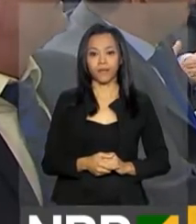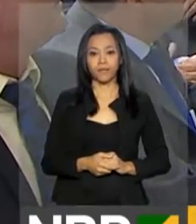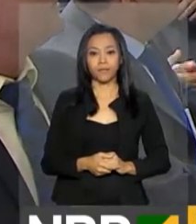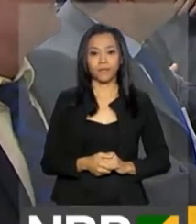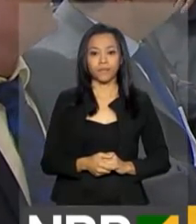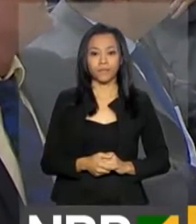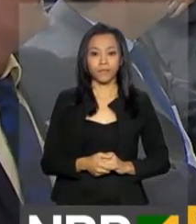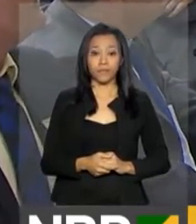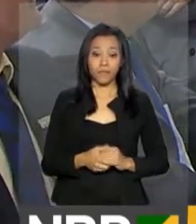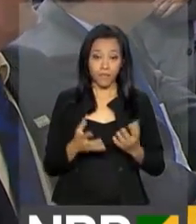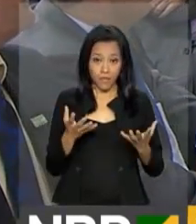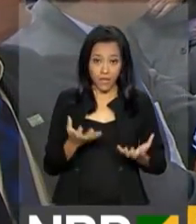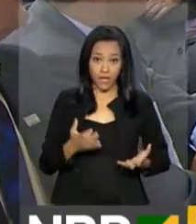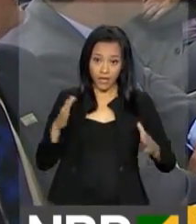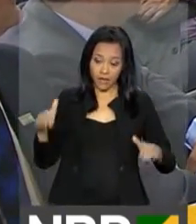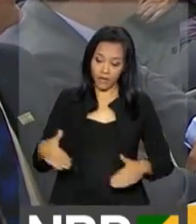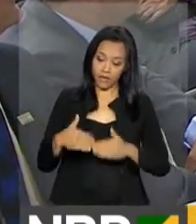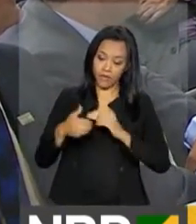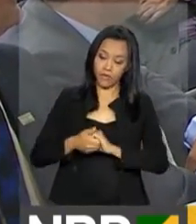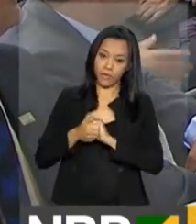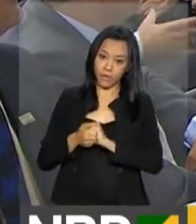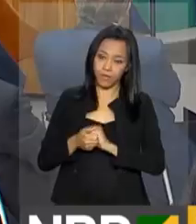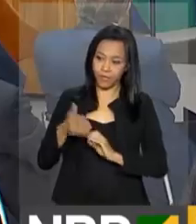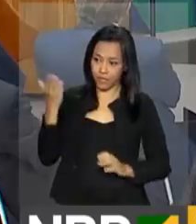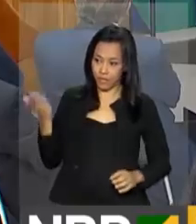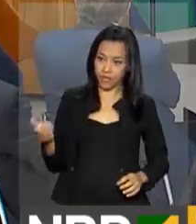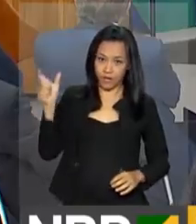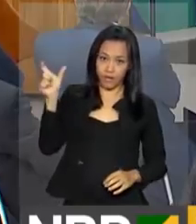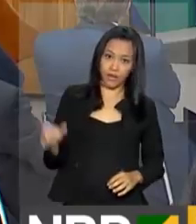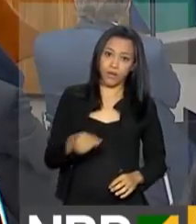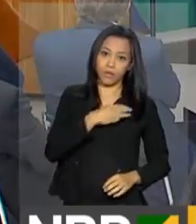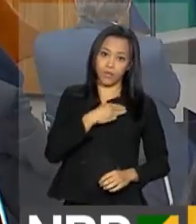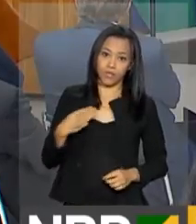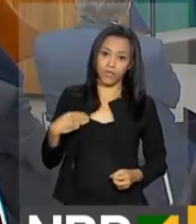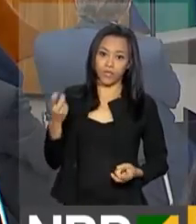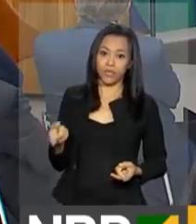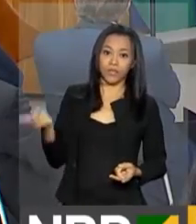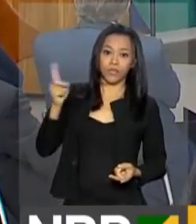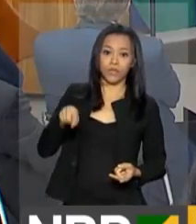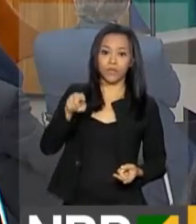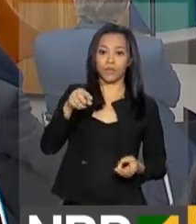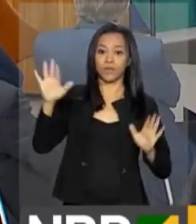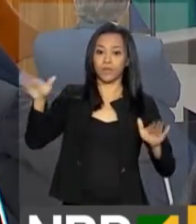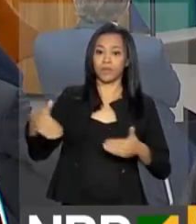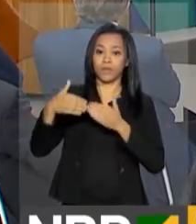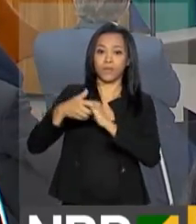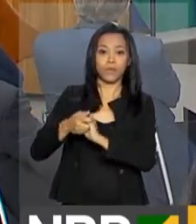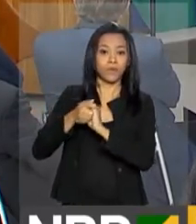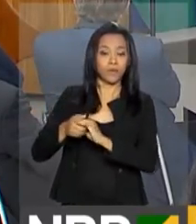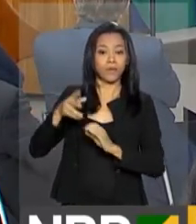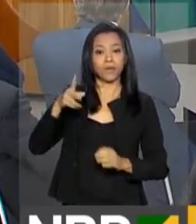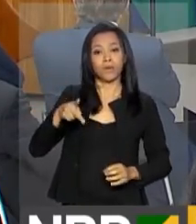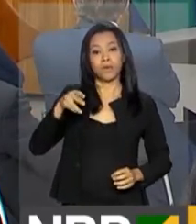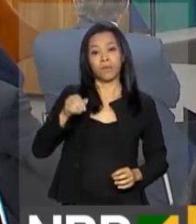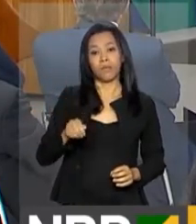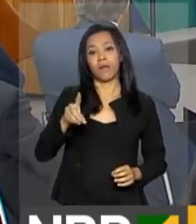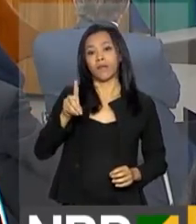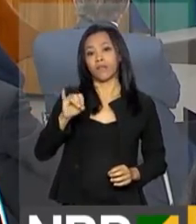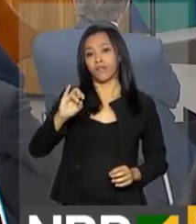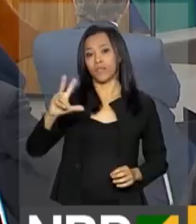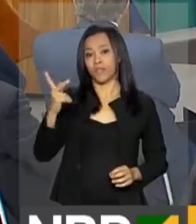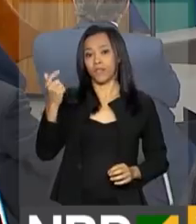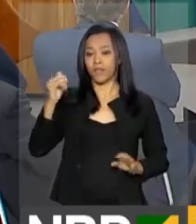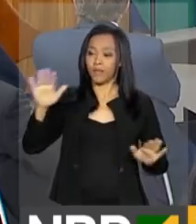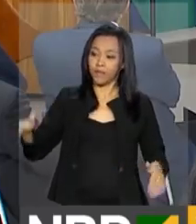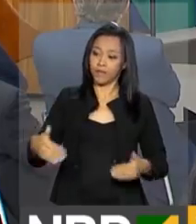quero complementar o ministro nossa filho com eliseu padilha os senadores agripino maia o